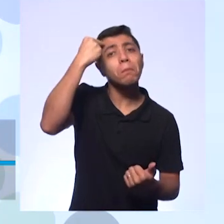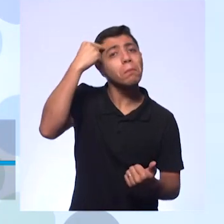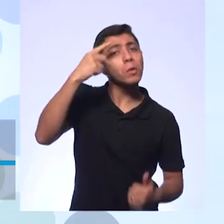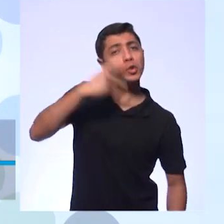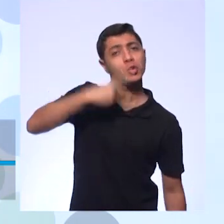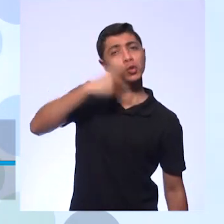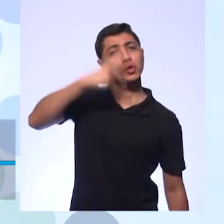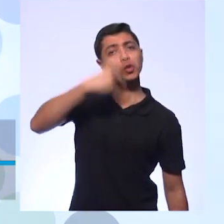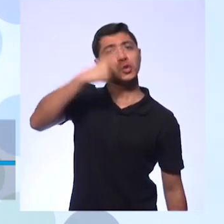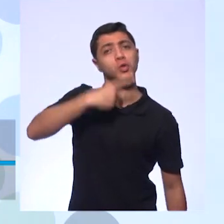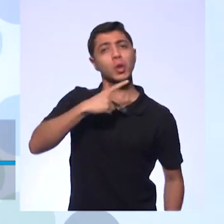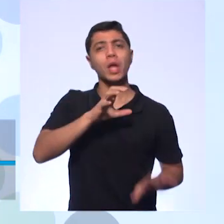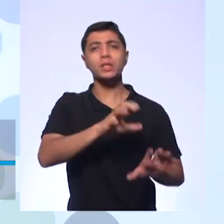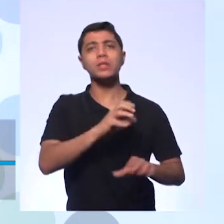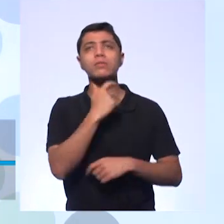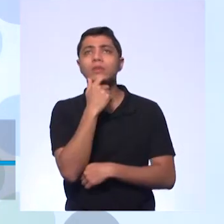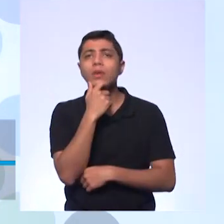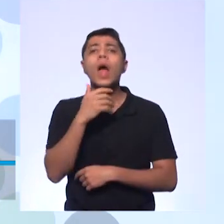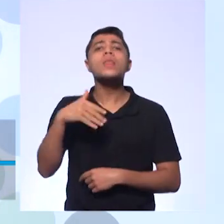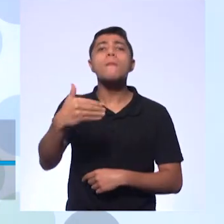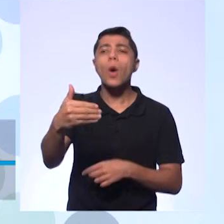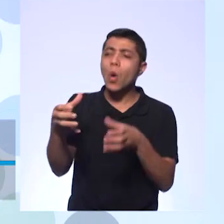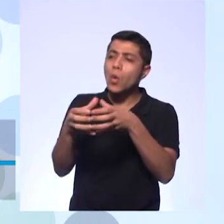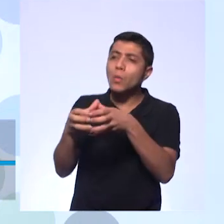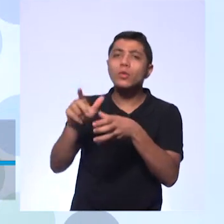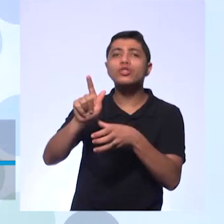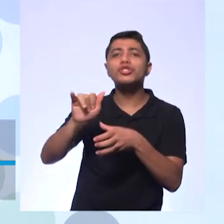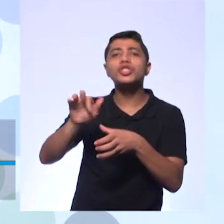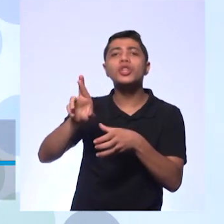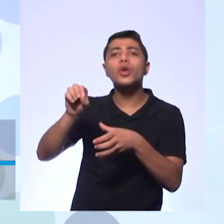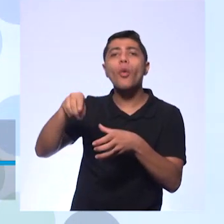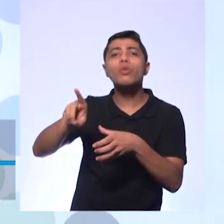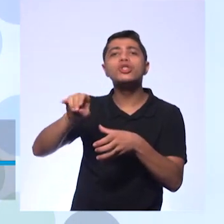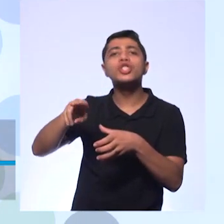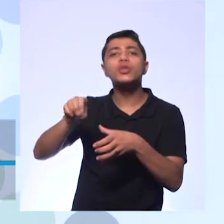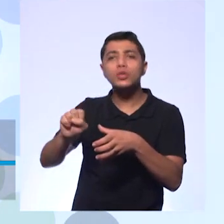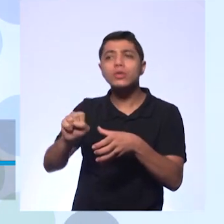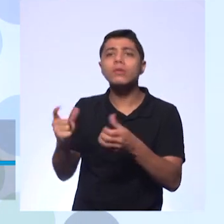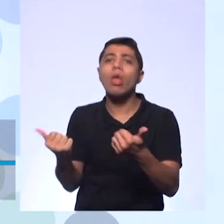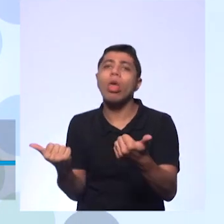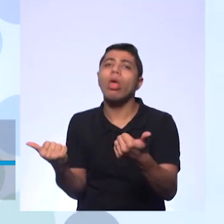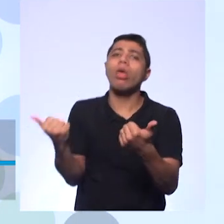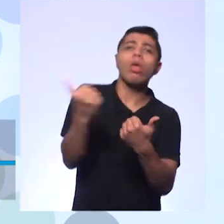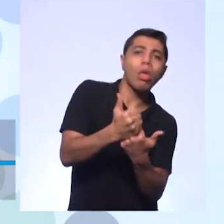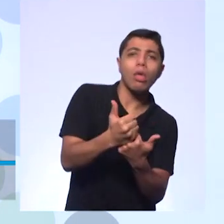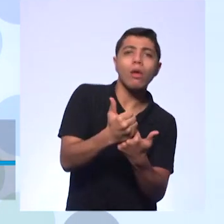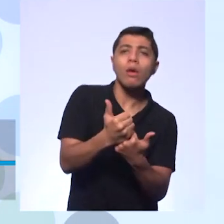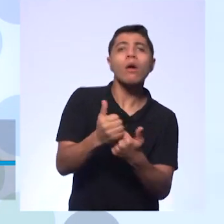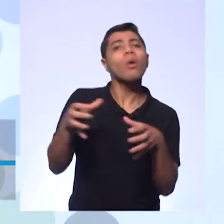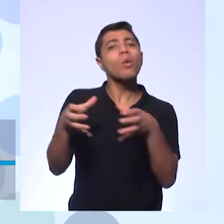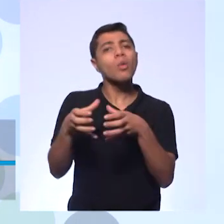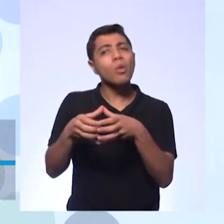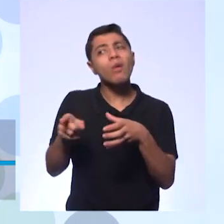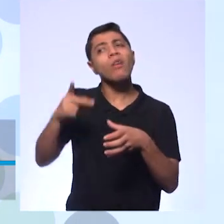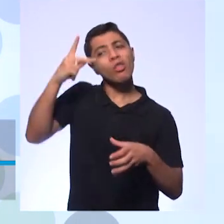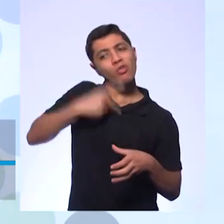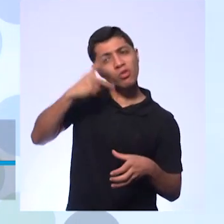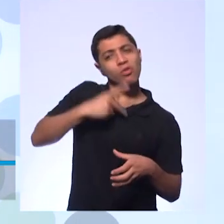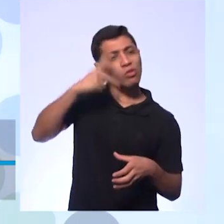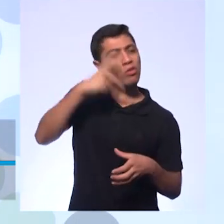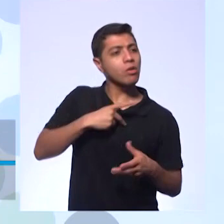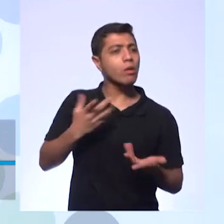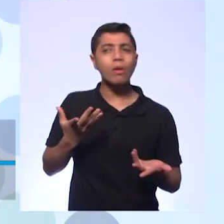no poder, numa política muito revanchista, inclusive, e o povo fica como, né? Então, cadê